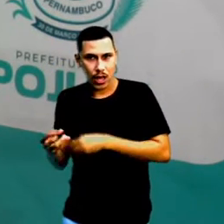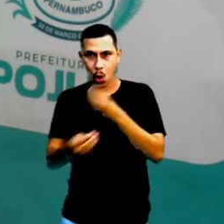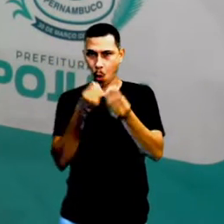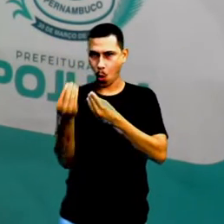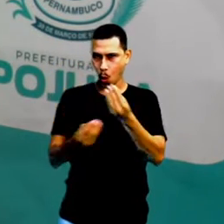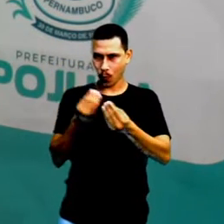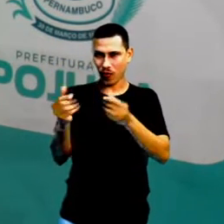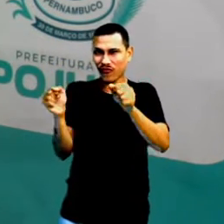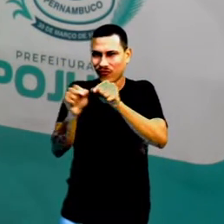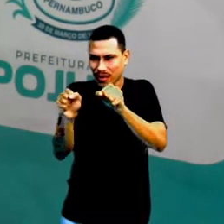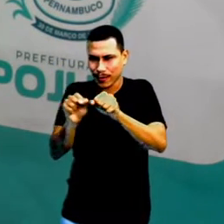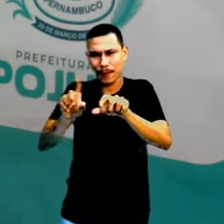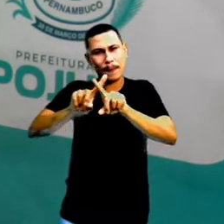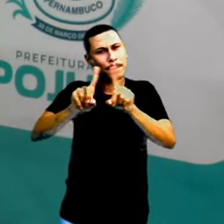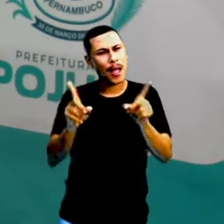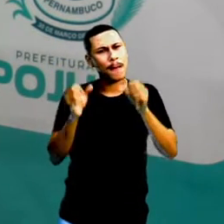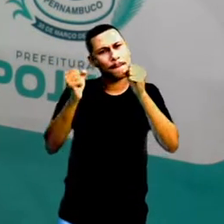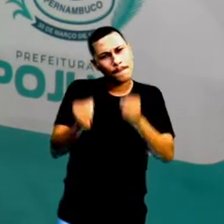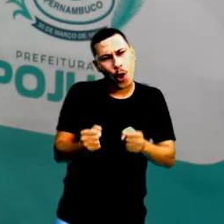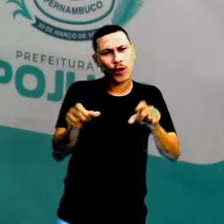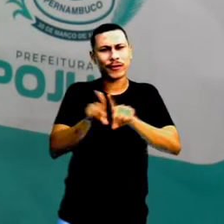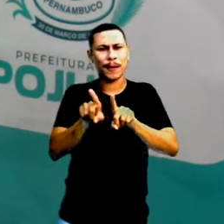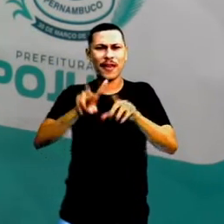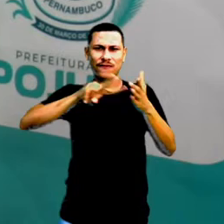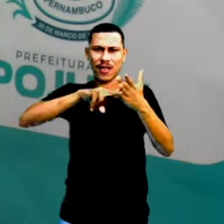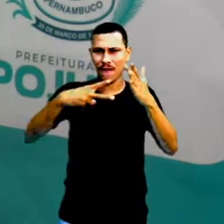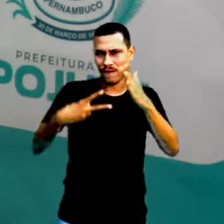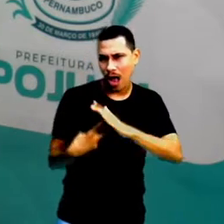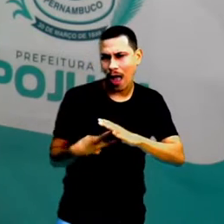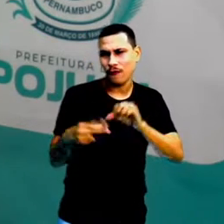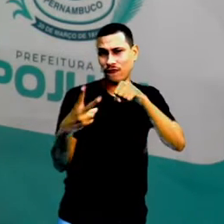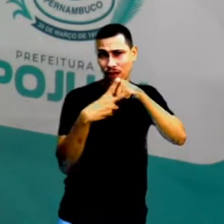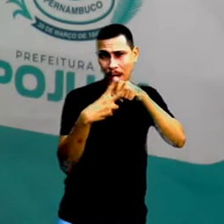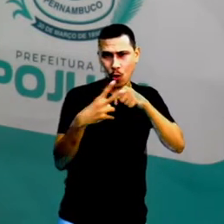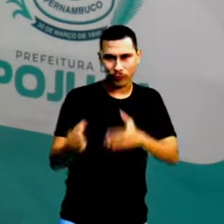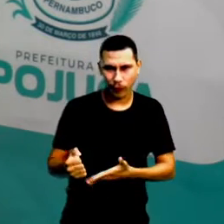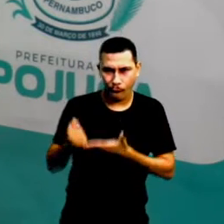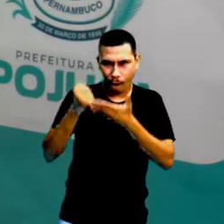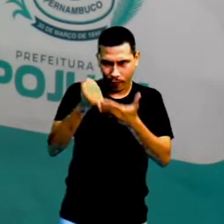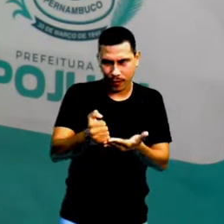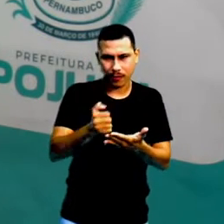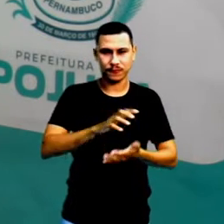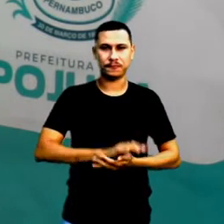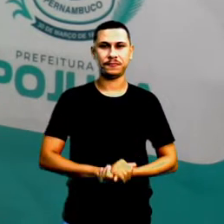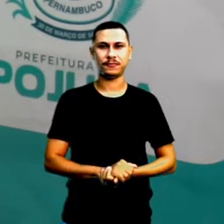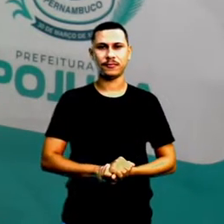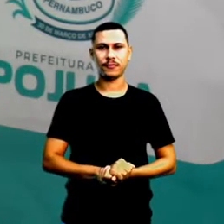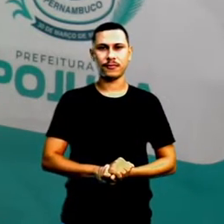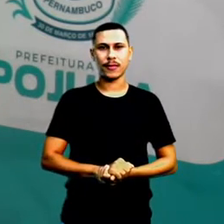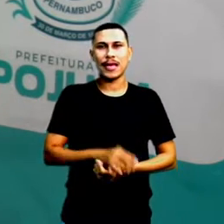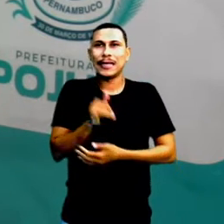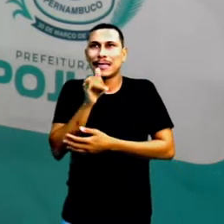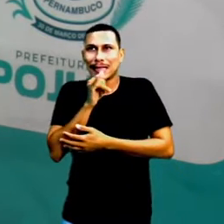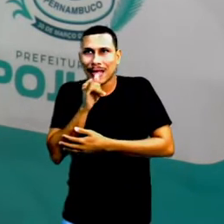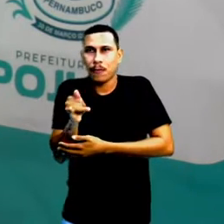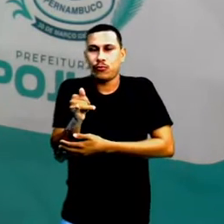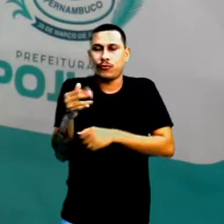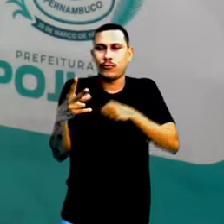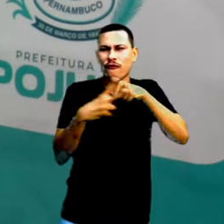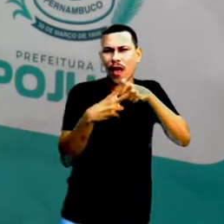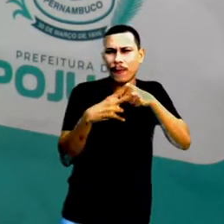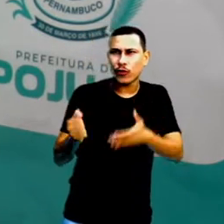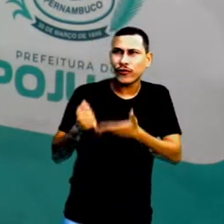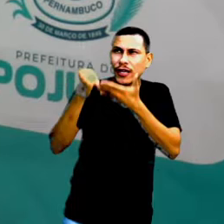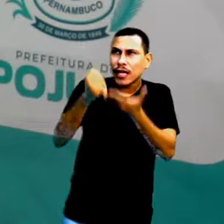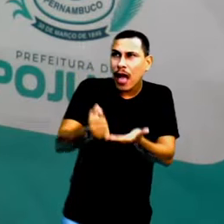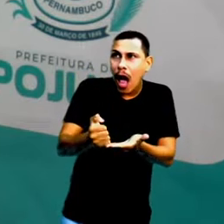fazer. Mas ele também pode ser um verbo auxiliar. E aí, Leandro? Quando ele for um auxiliar, qual